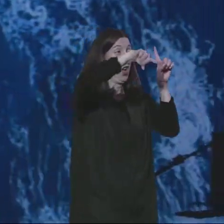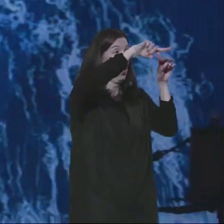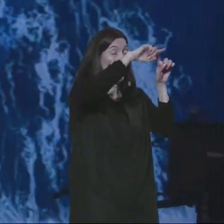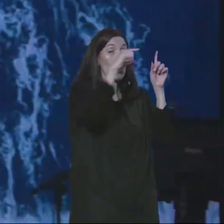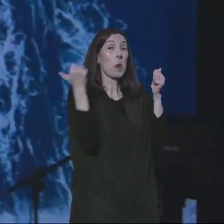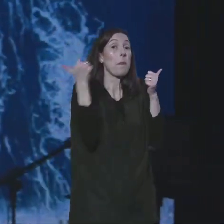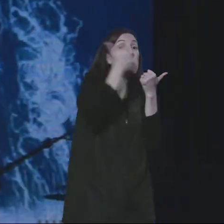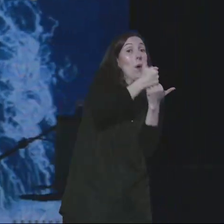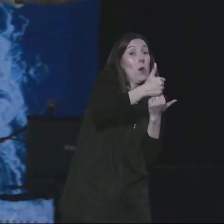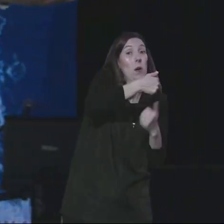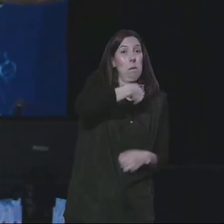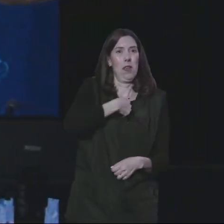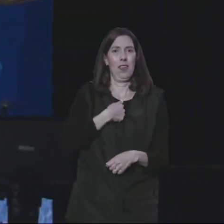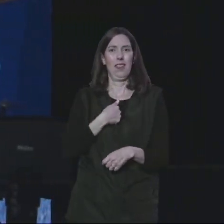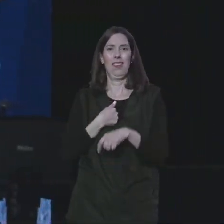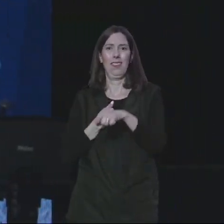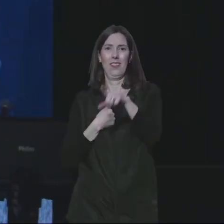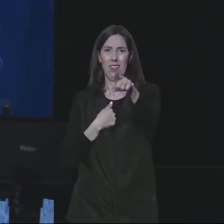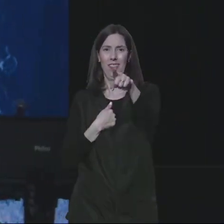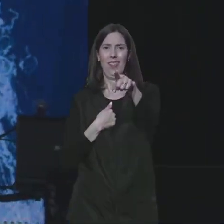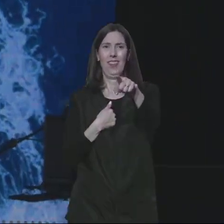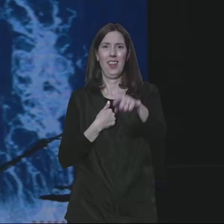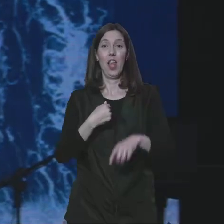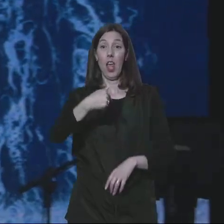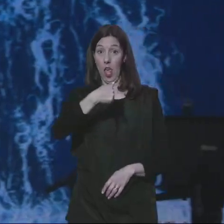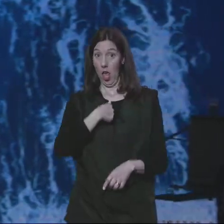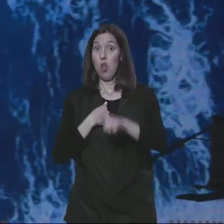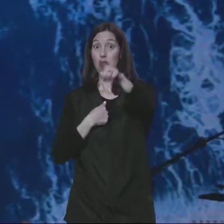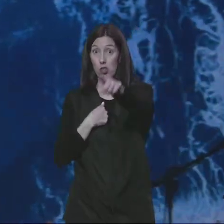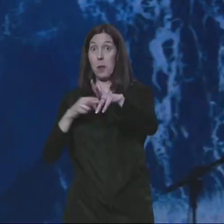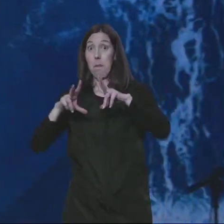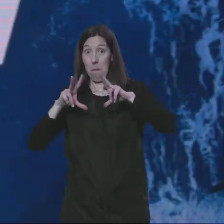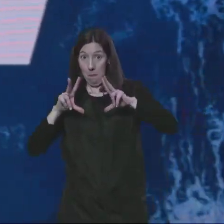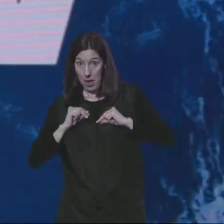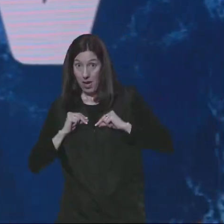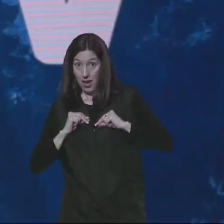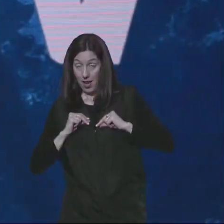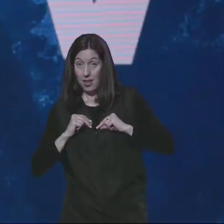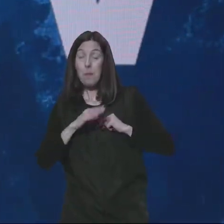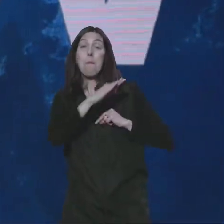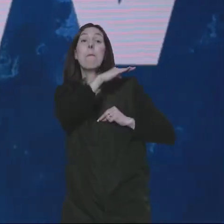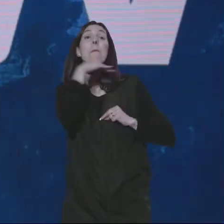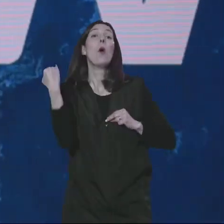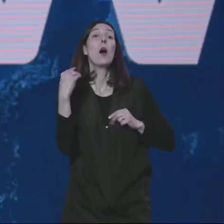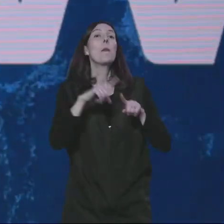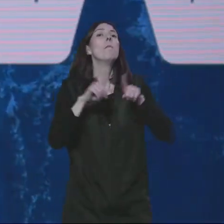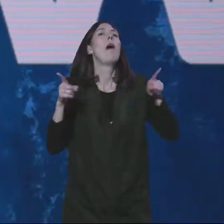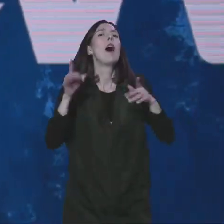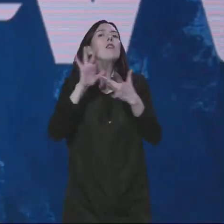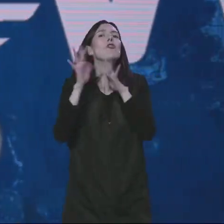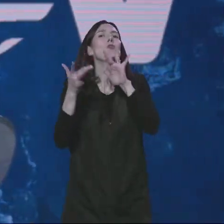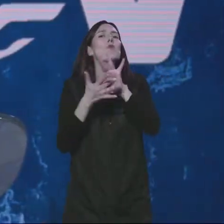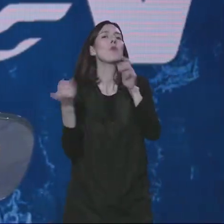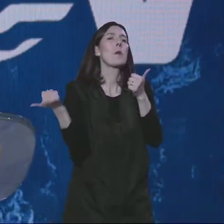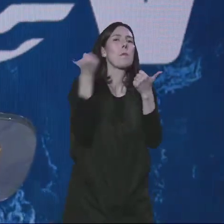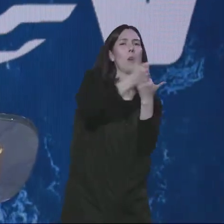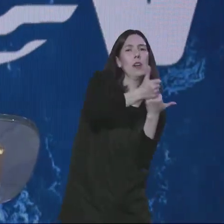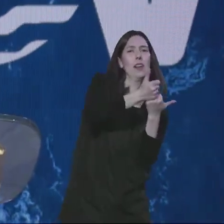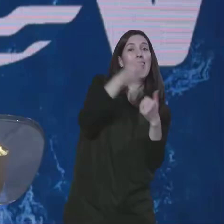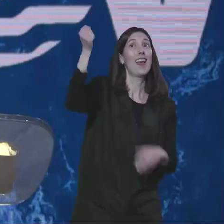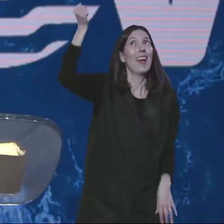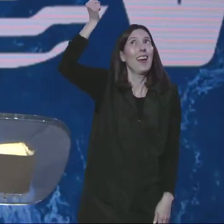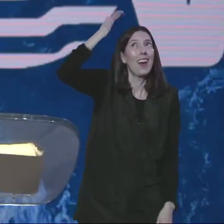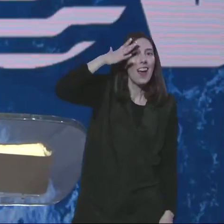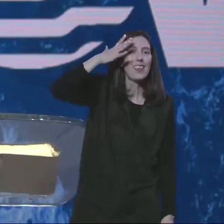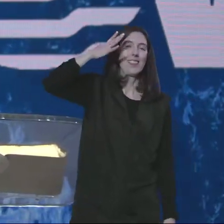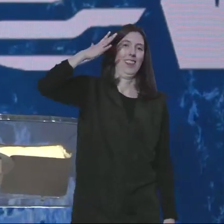merecíamos. Eu e você merecíamos ser crucificados, mas Jesus foi lá no nosso lugar. Isso é graça. Só que a